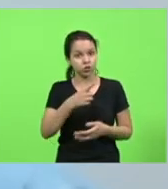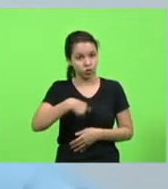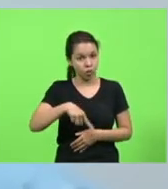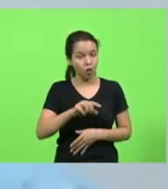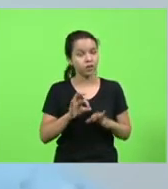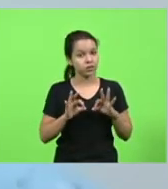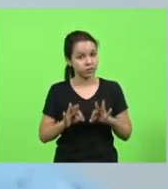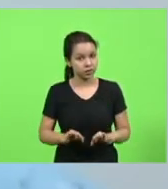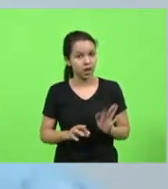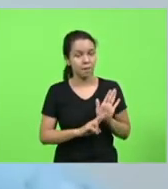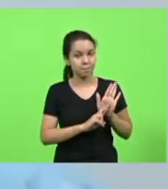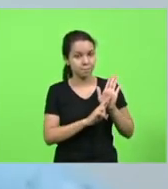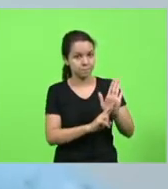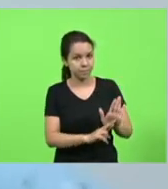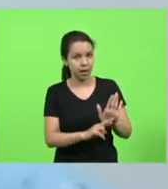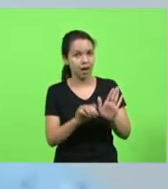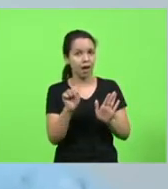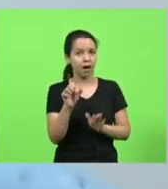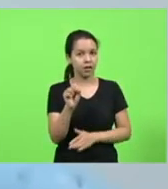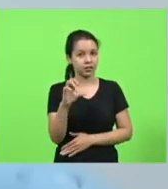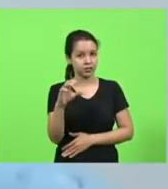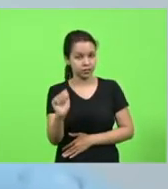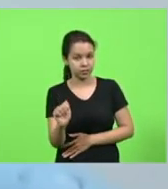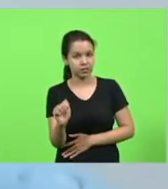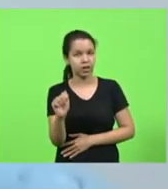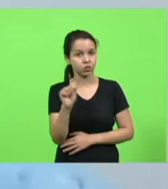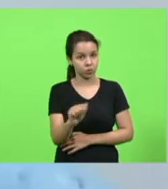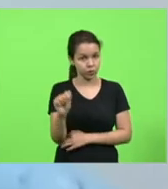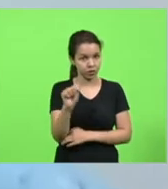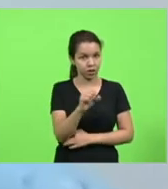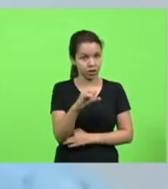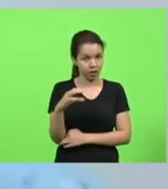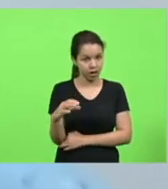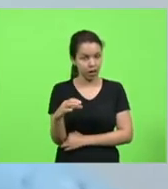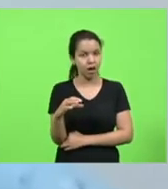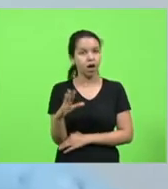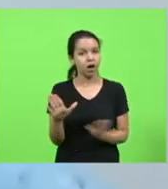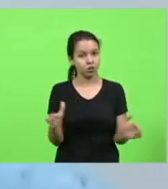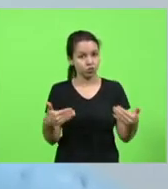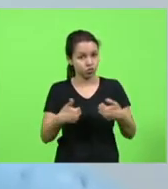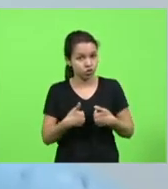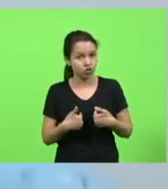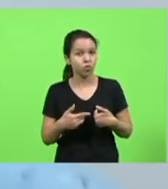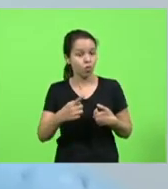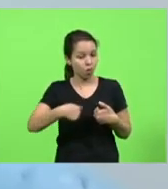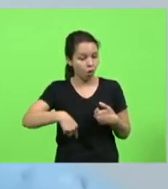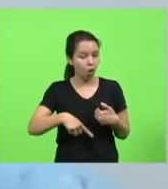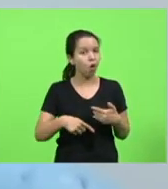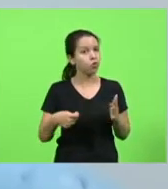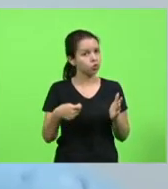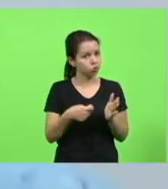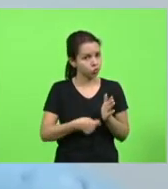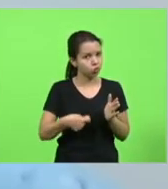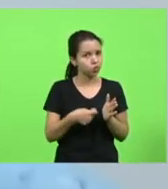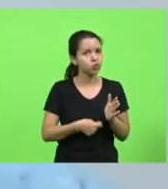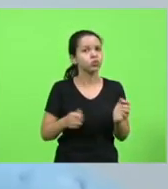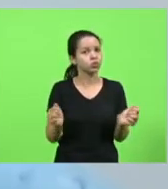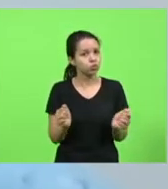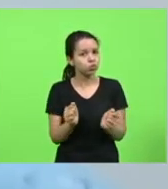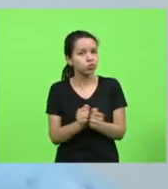da ASCA, da Associação Catarinense de Autismo, né, estamos aí juntos nessa luta, vendo dessa...